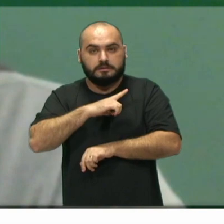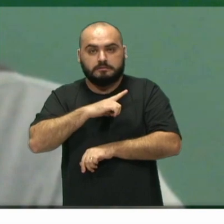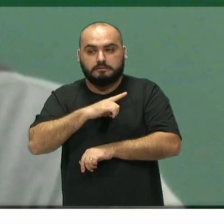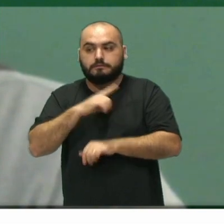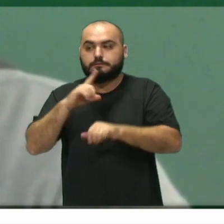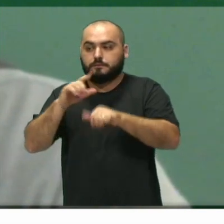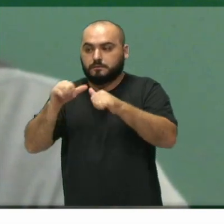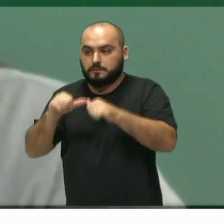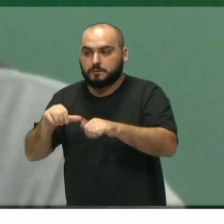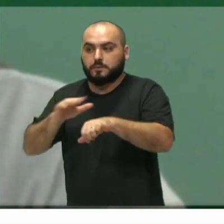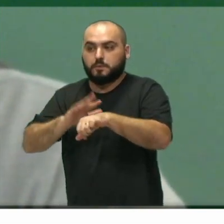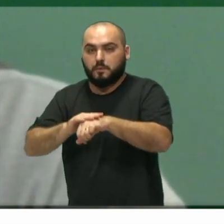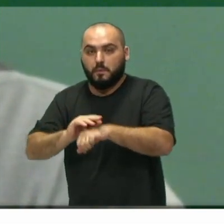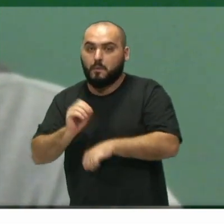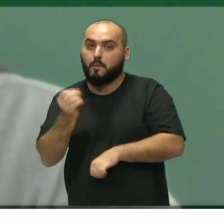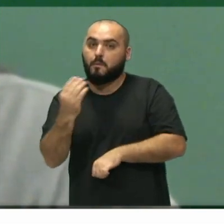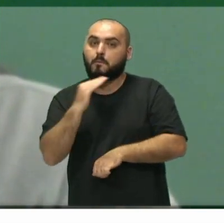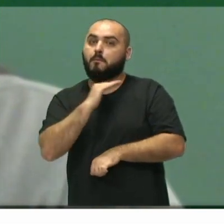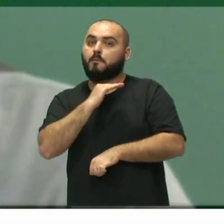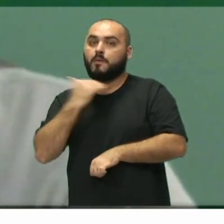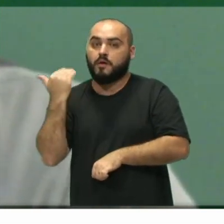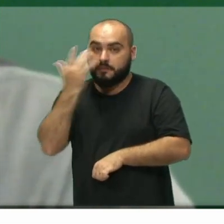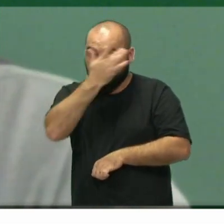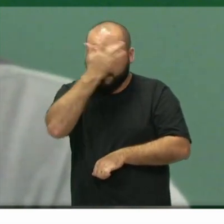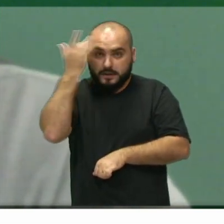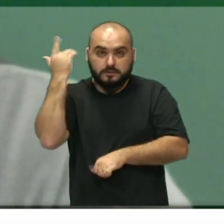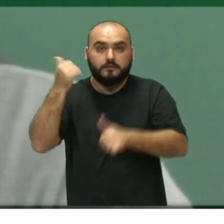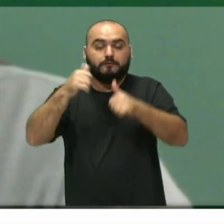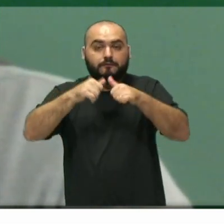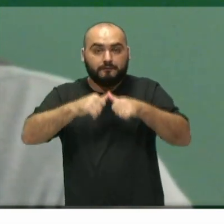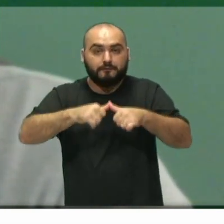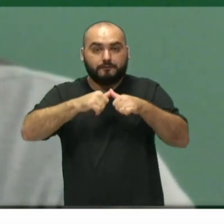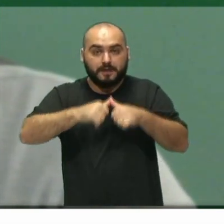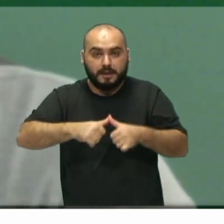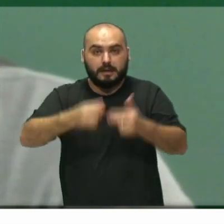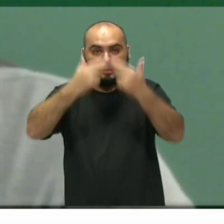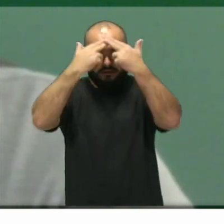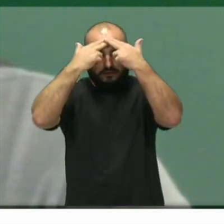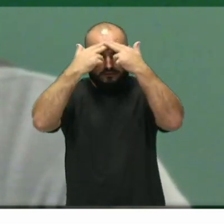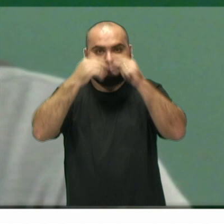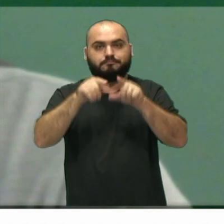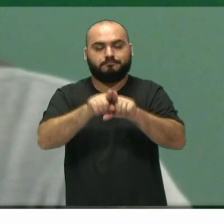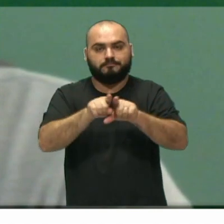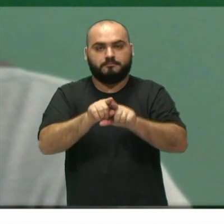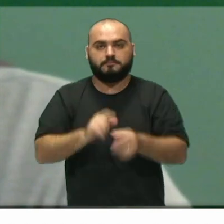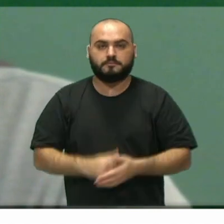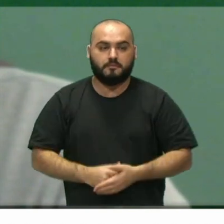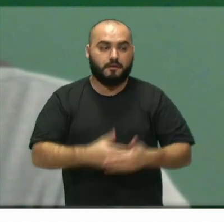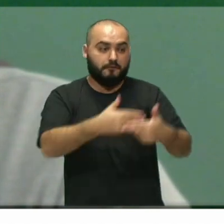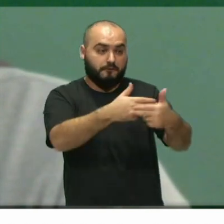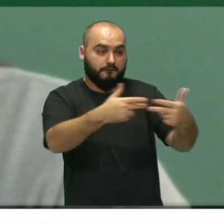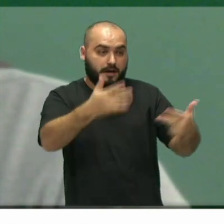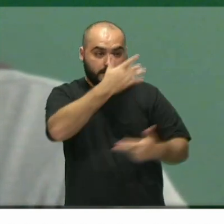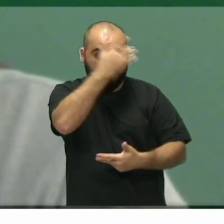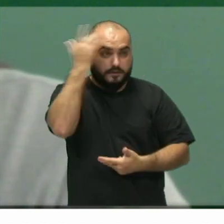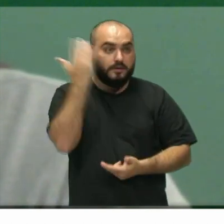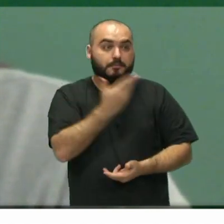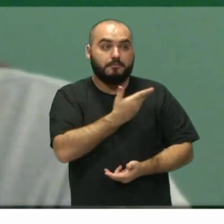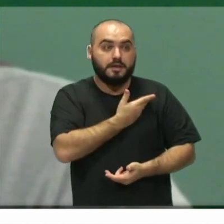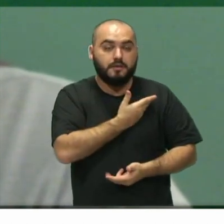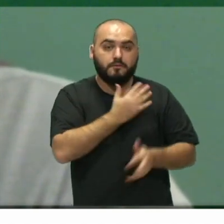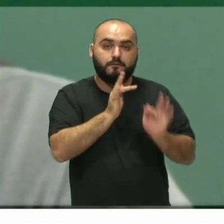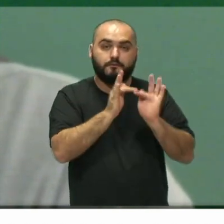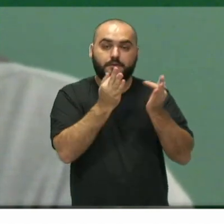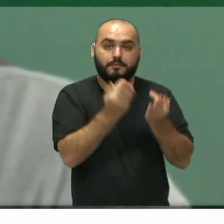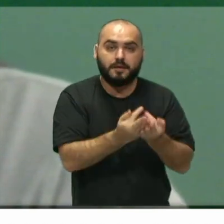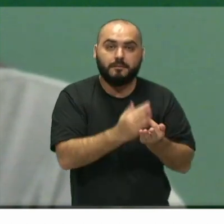bastante doentes ou até vieram a falecer. A questão de que muita gente perdeu amigos e familiares e não pôde